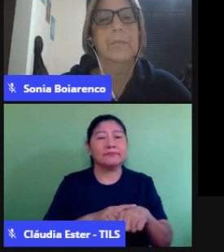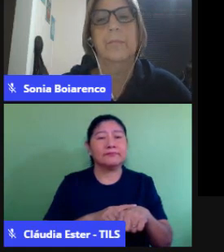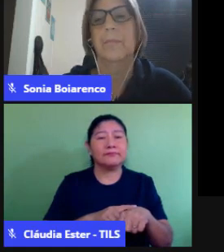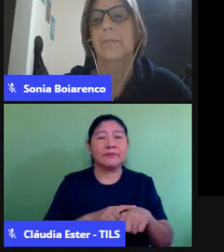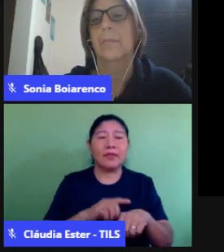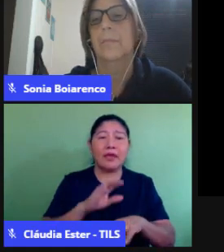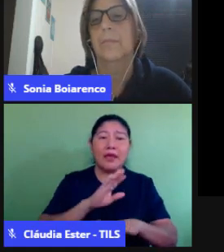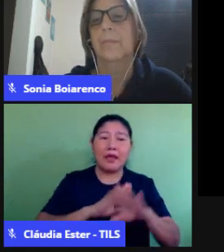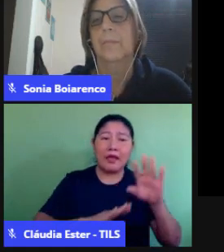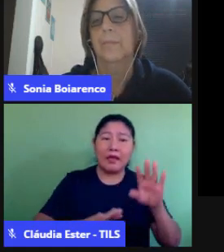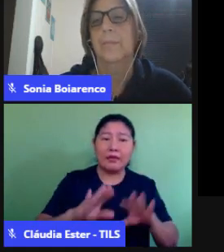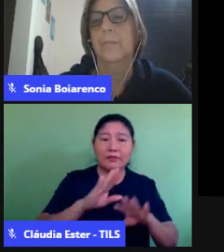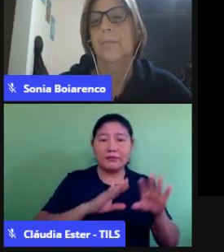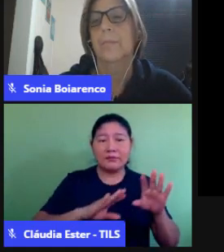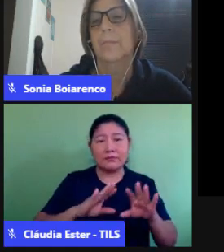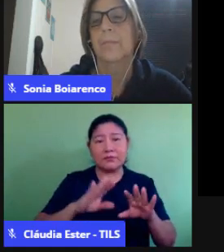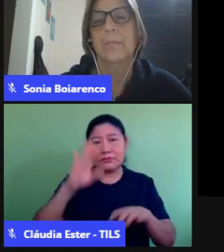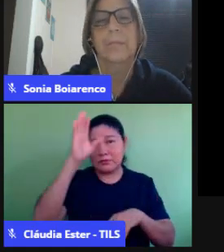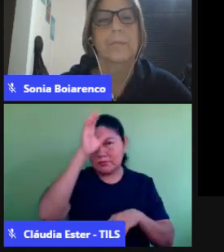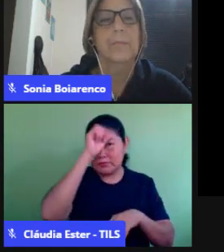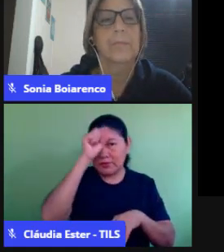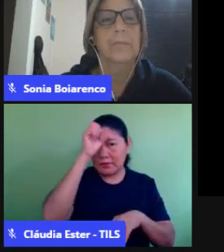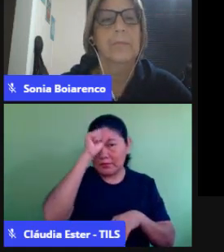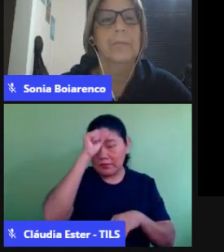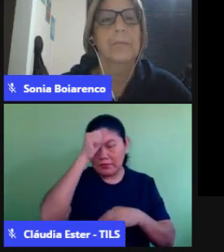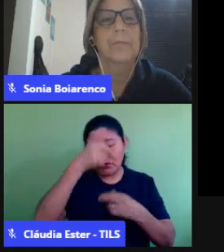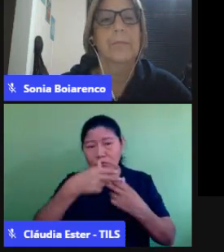tantas aprendizagens com o novo,